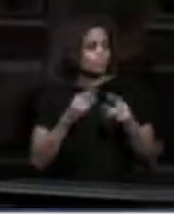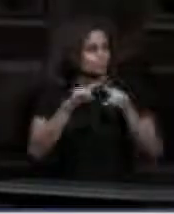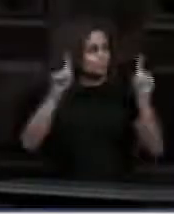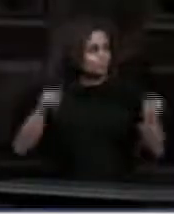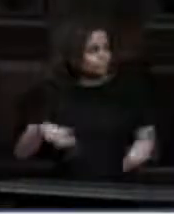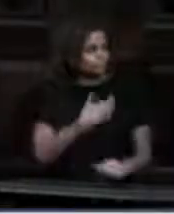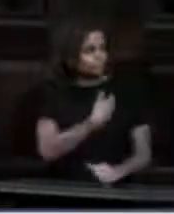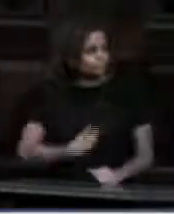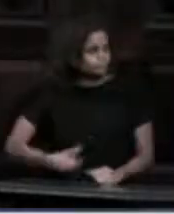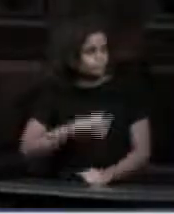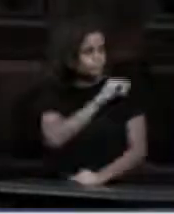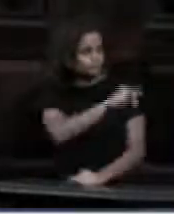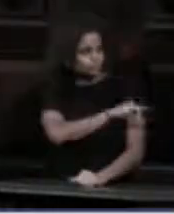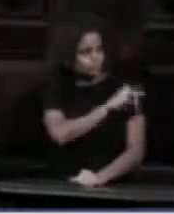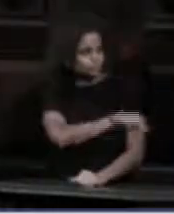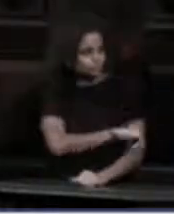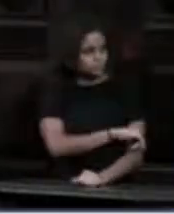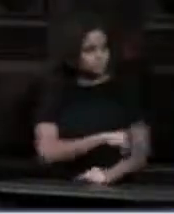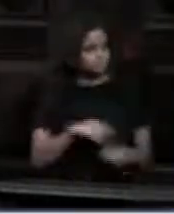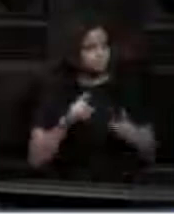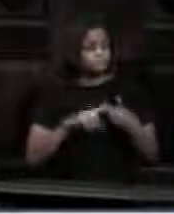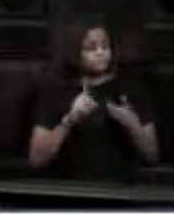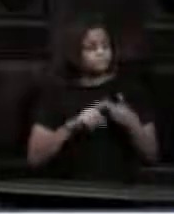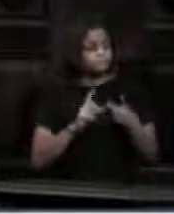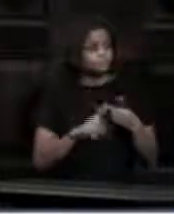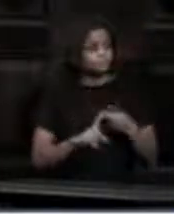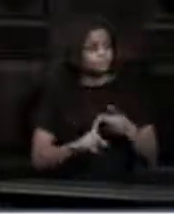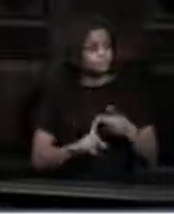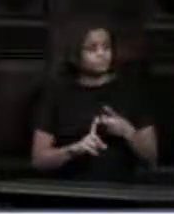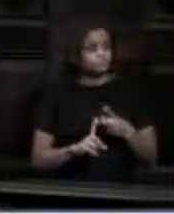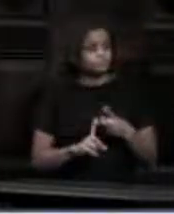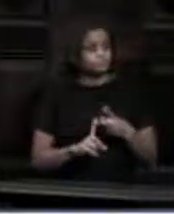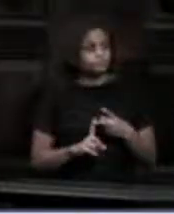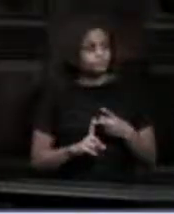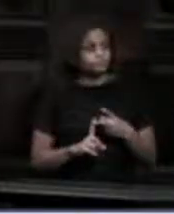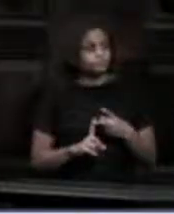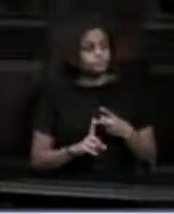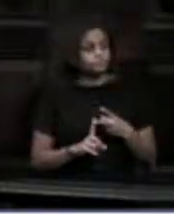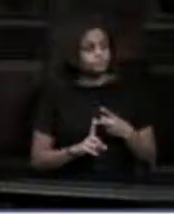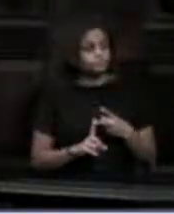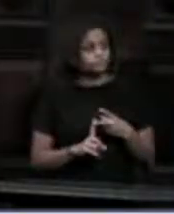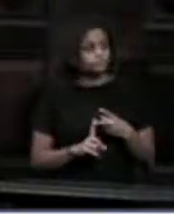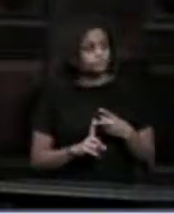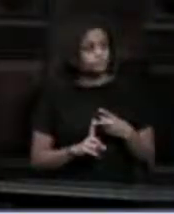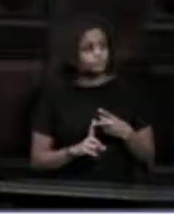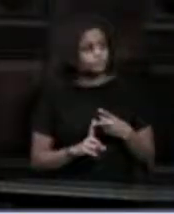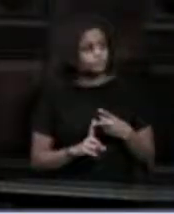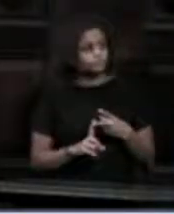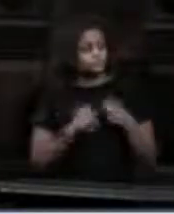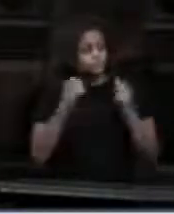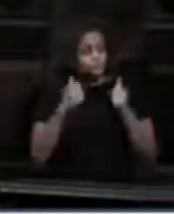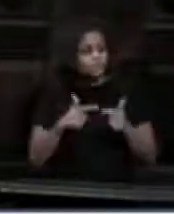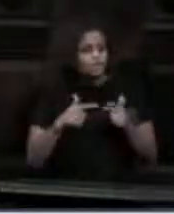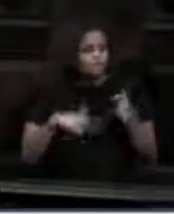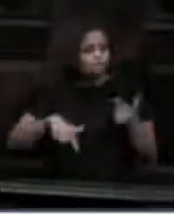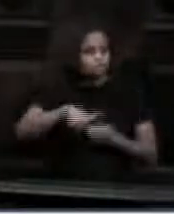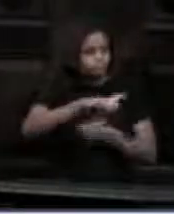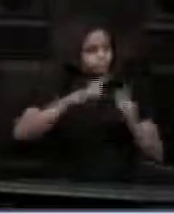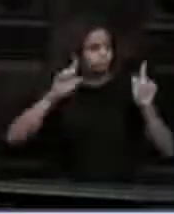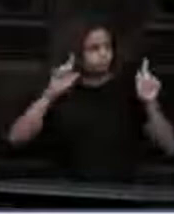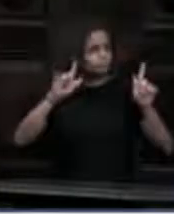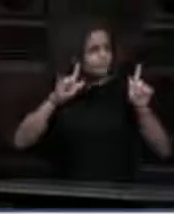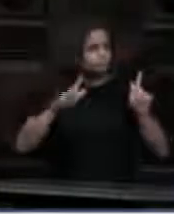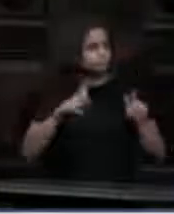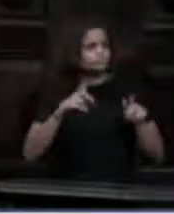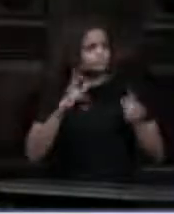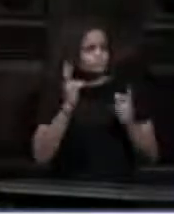Estado. Em segundo lugar, colocar um caráter de campanha, de